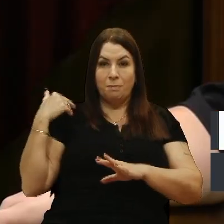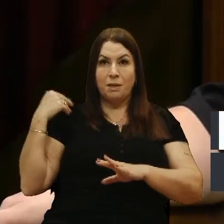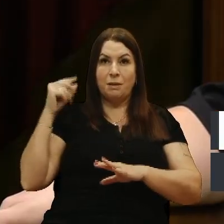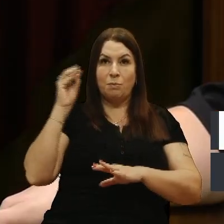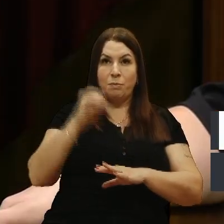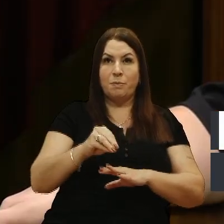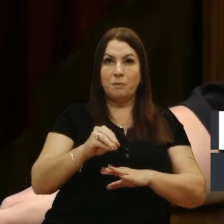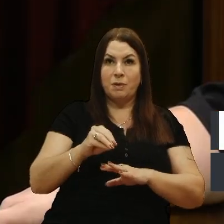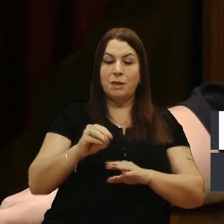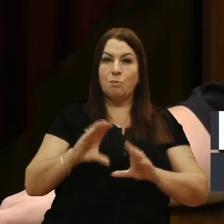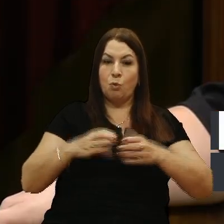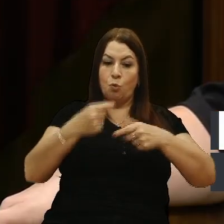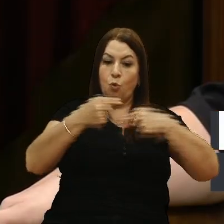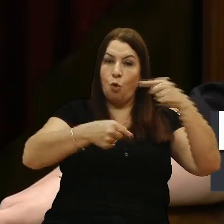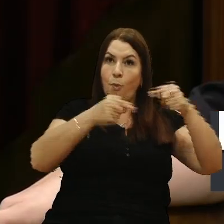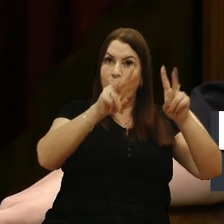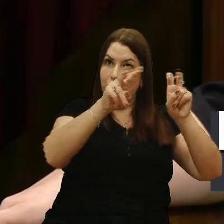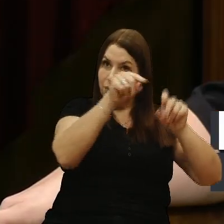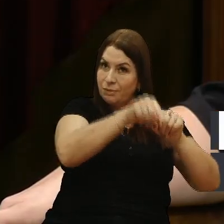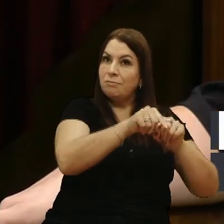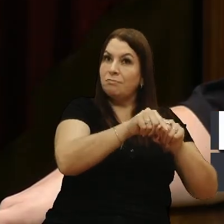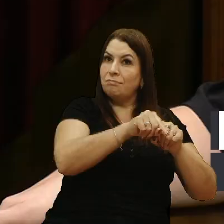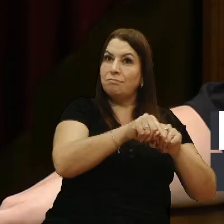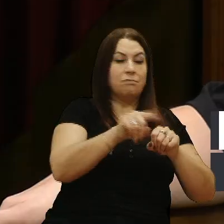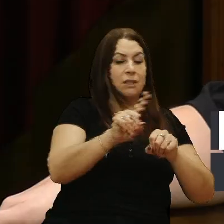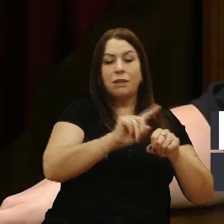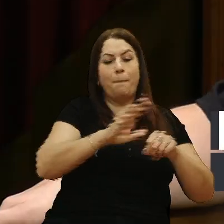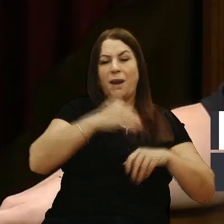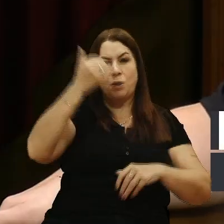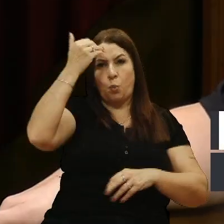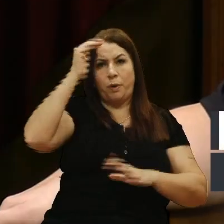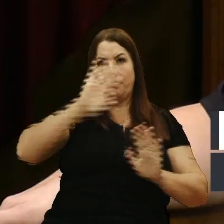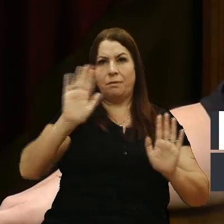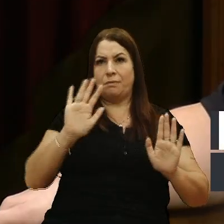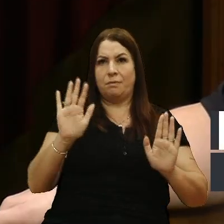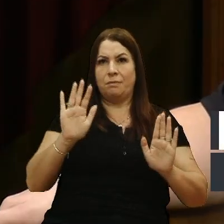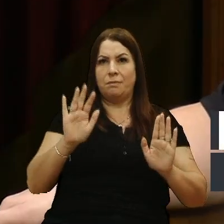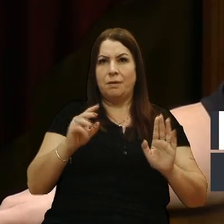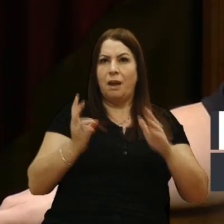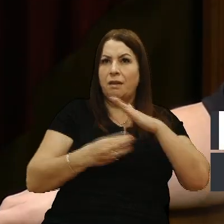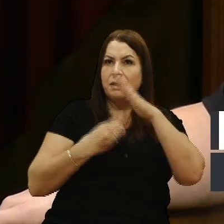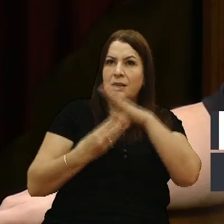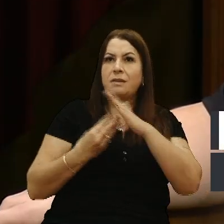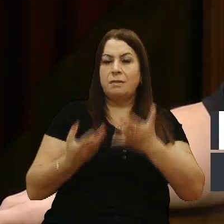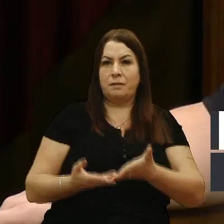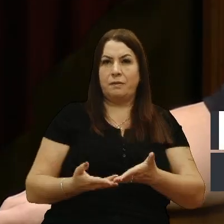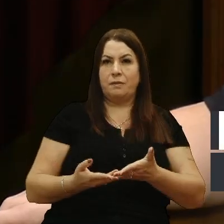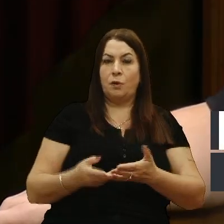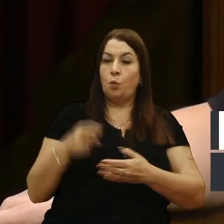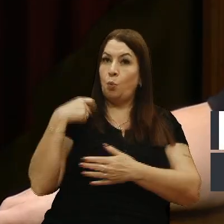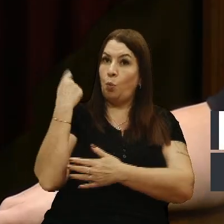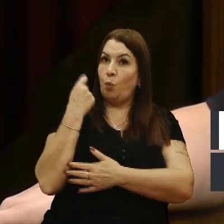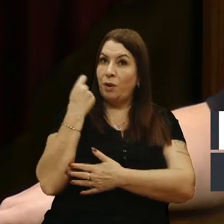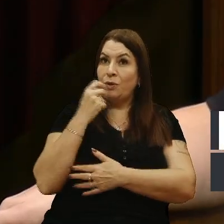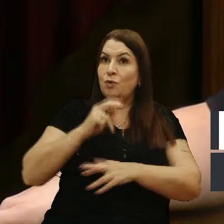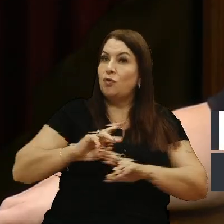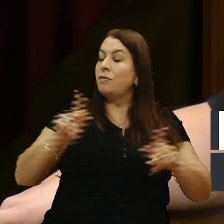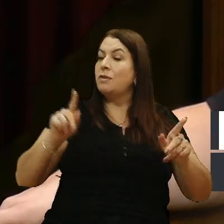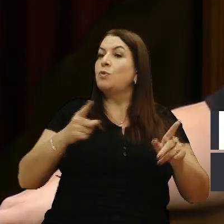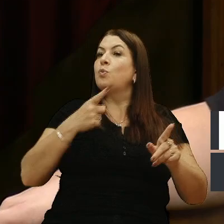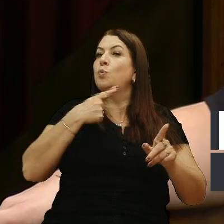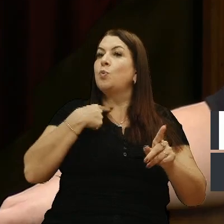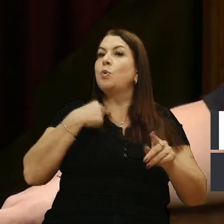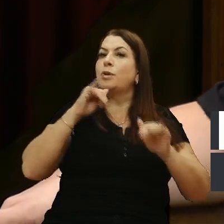instalada uma frente parlamentar, porque ninguém mais aguenta a terceirização. O Rio Grande está diferente. Eu gosto